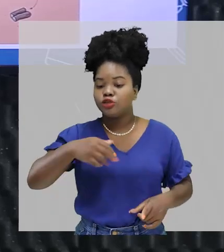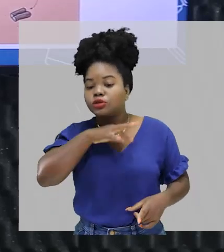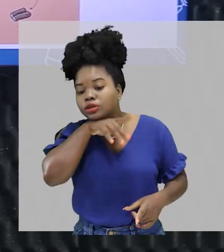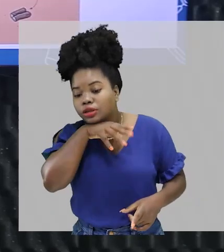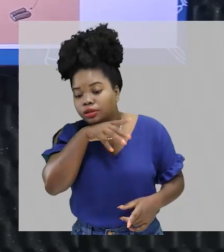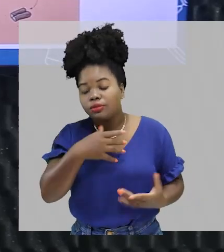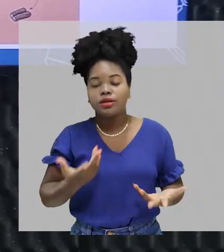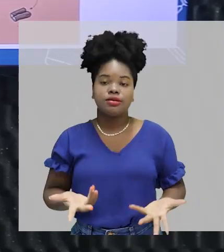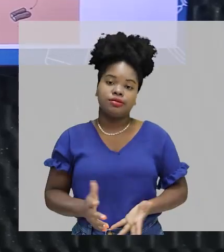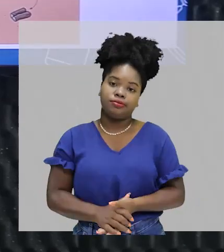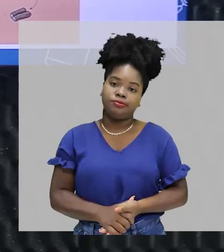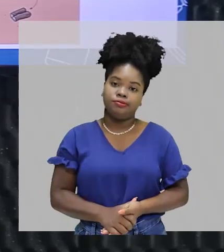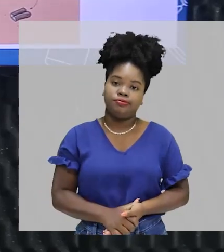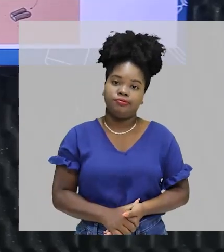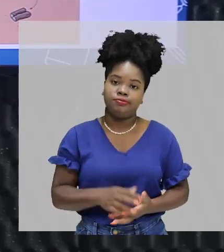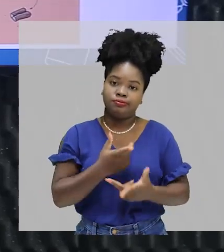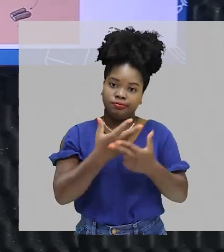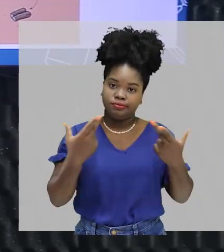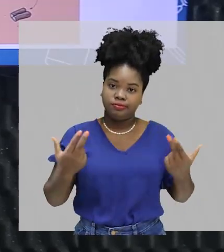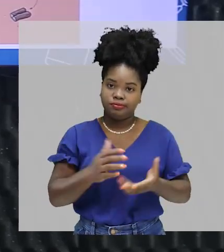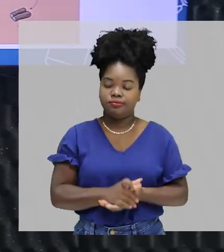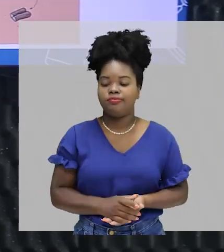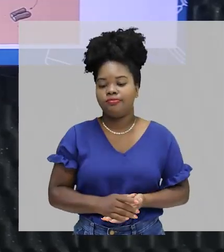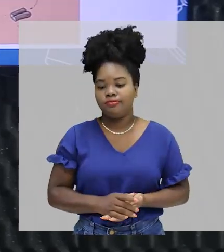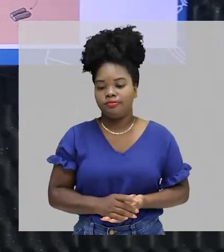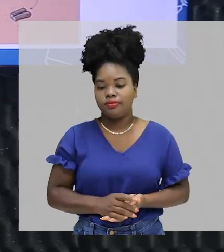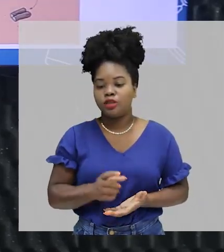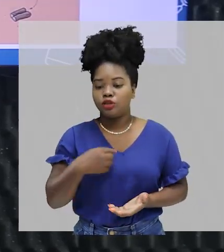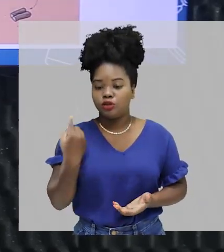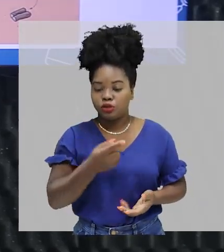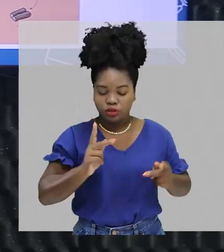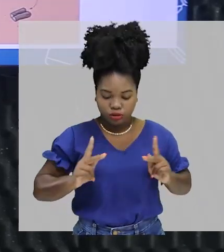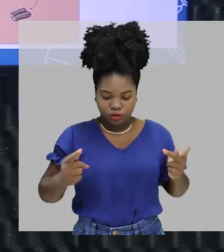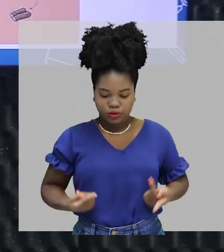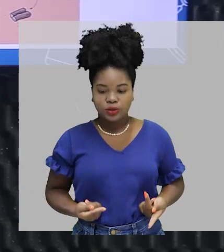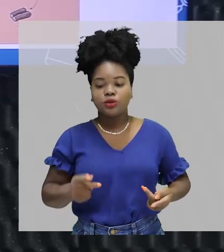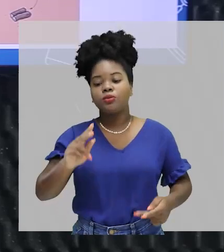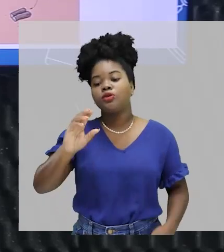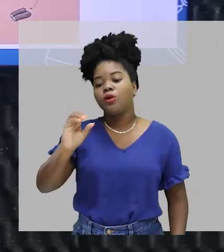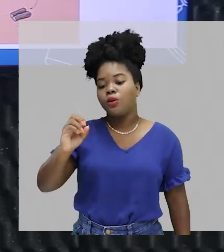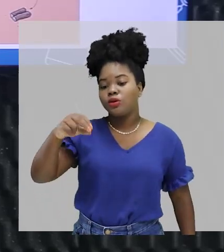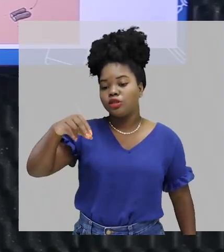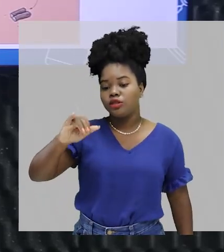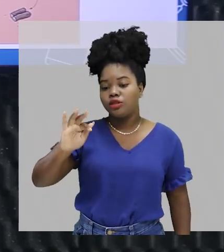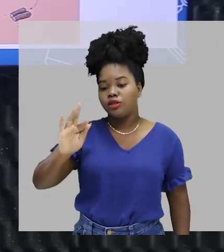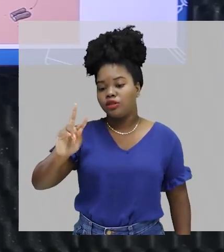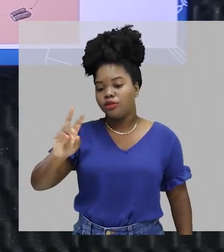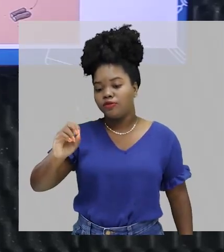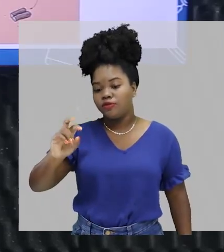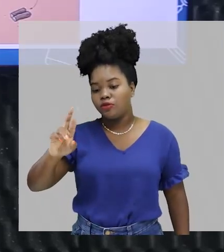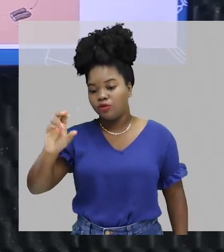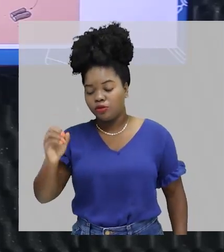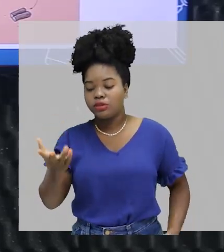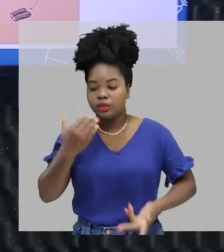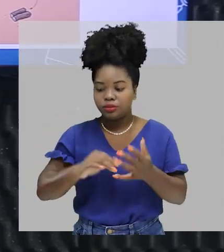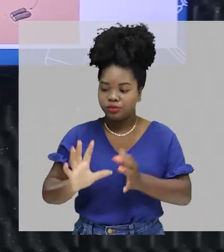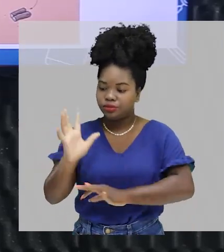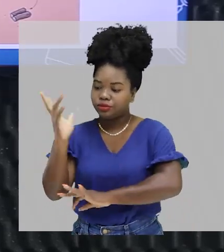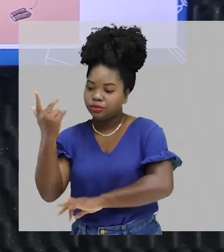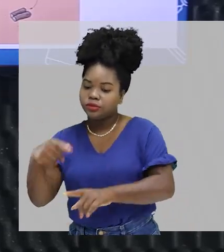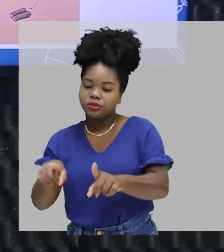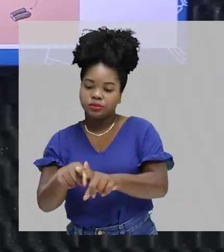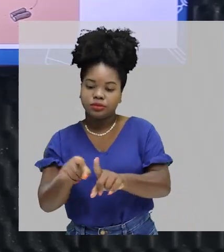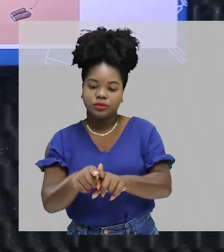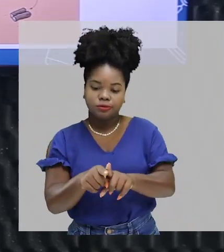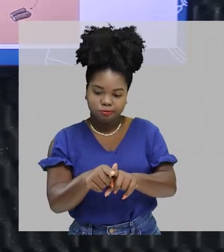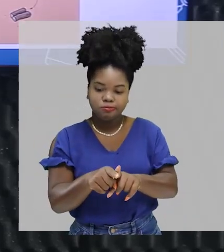para os carnívoros, né? Nós, os seres humanos, nós somos onívoros. Então, se alimentamos de plantas e se alimentamos